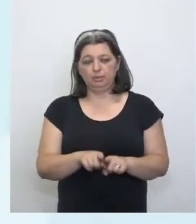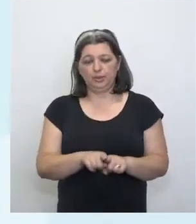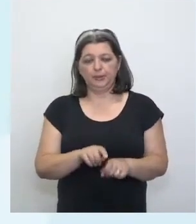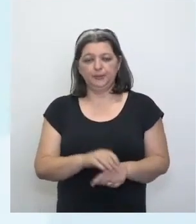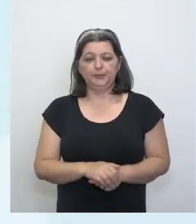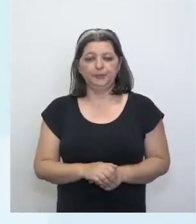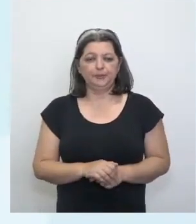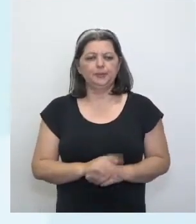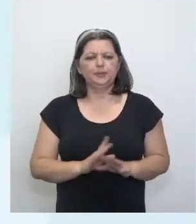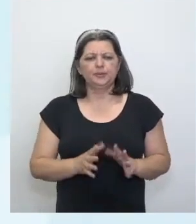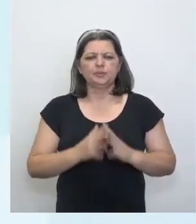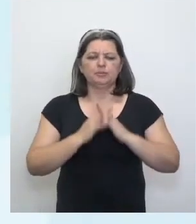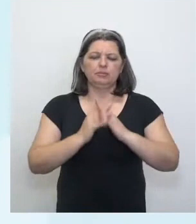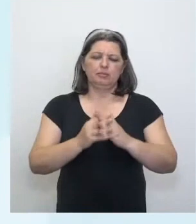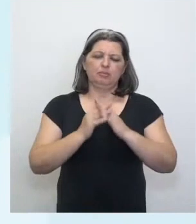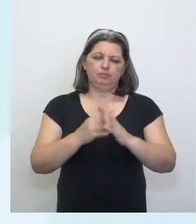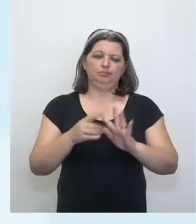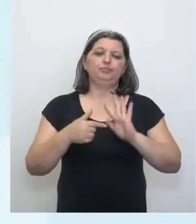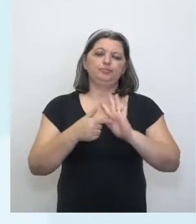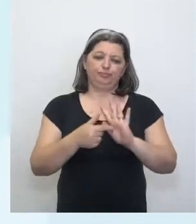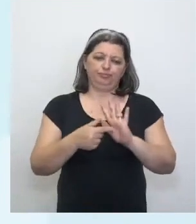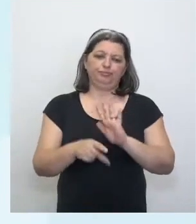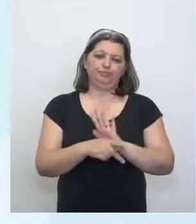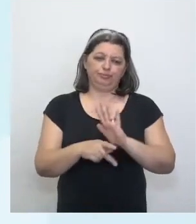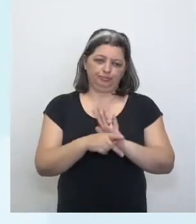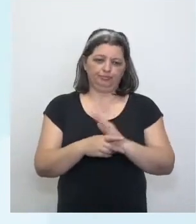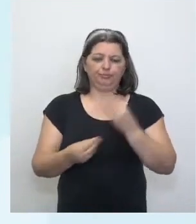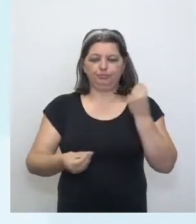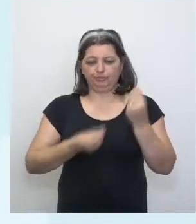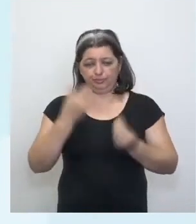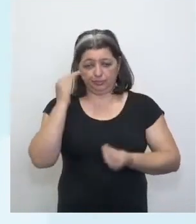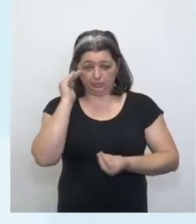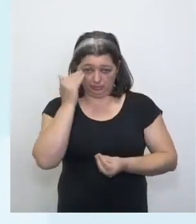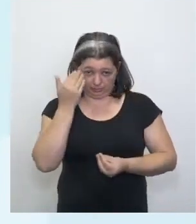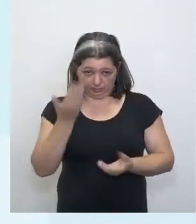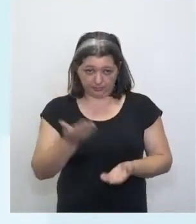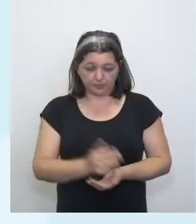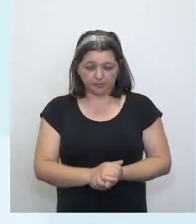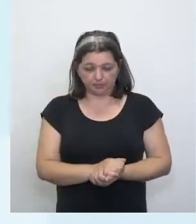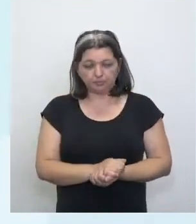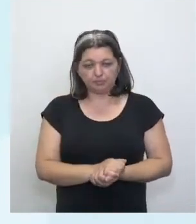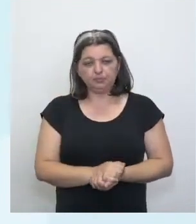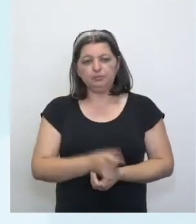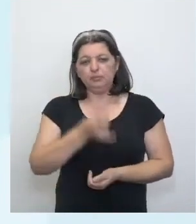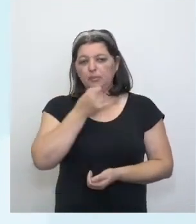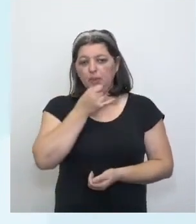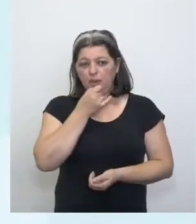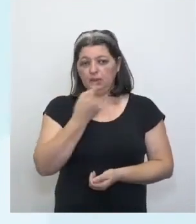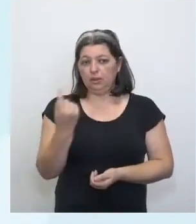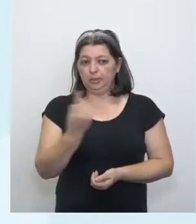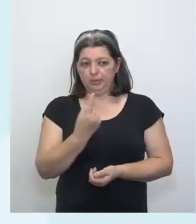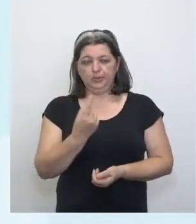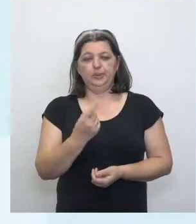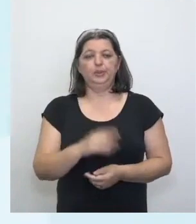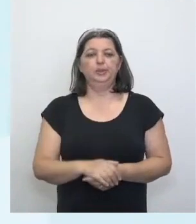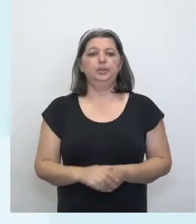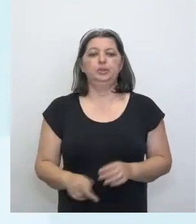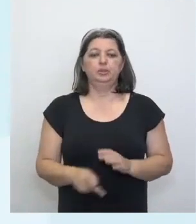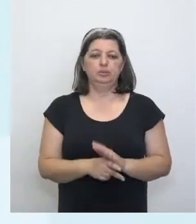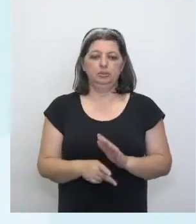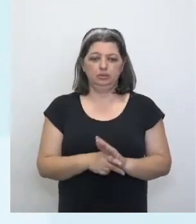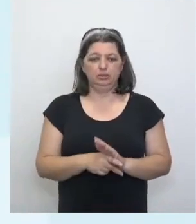fala, professora, ainda está confuso, mostra isso com valores para ver se eu entendo. Então, vamos ler o exemplo 1. Utilize o algoritmo